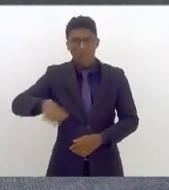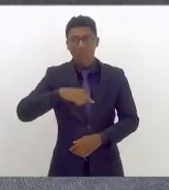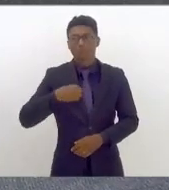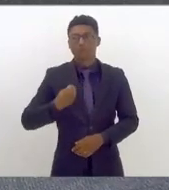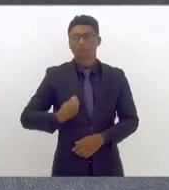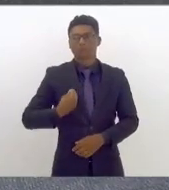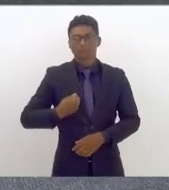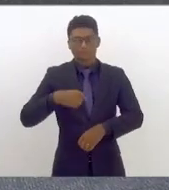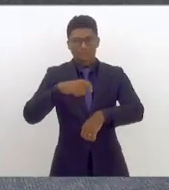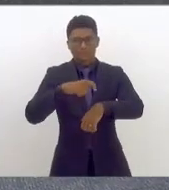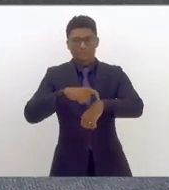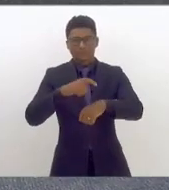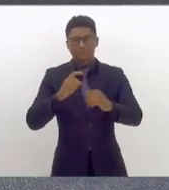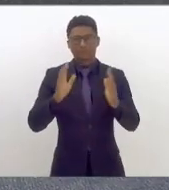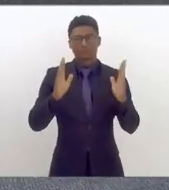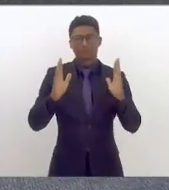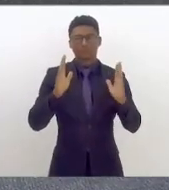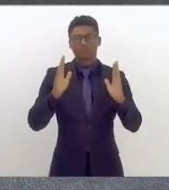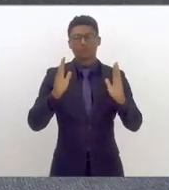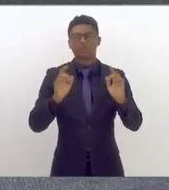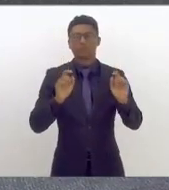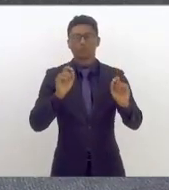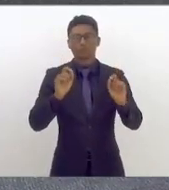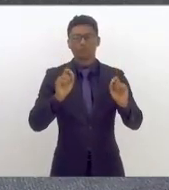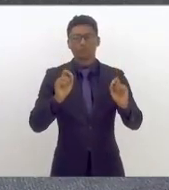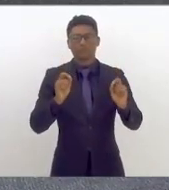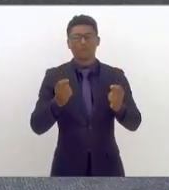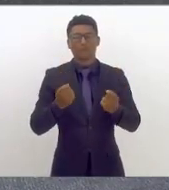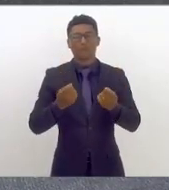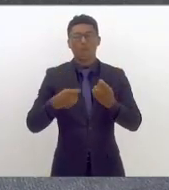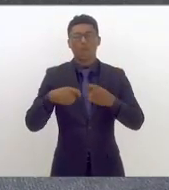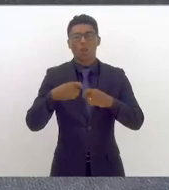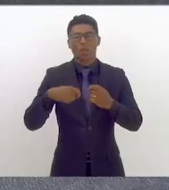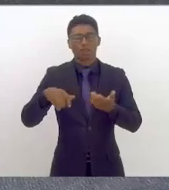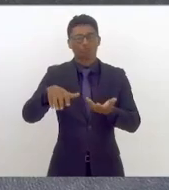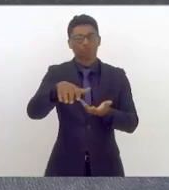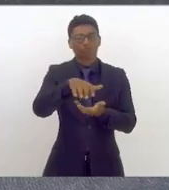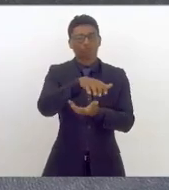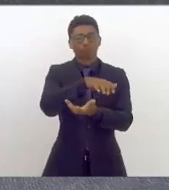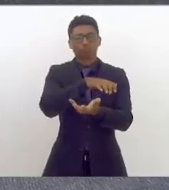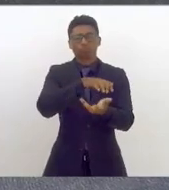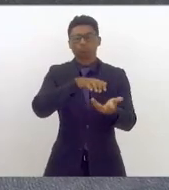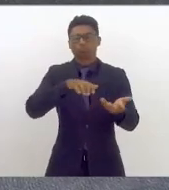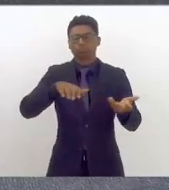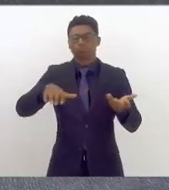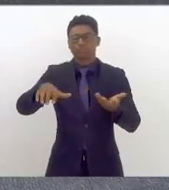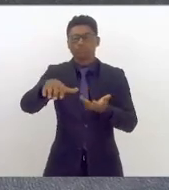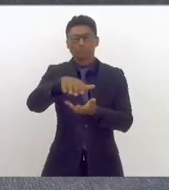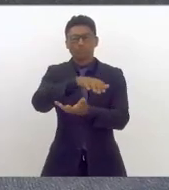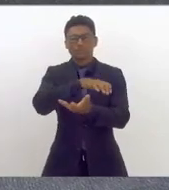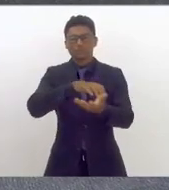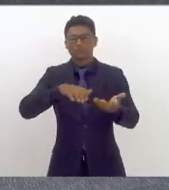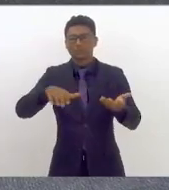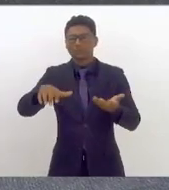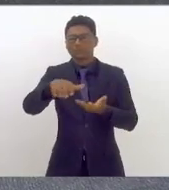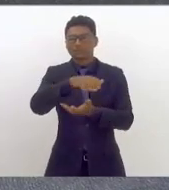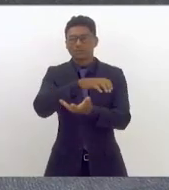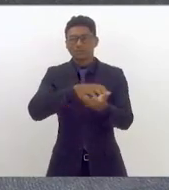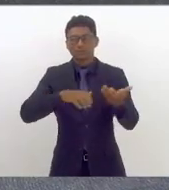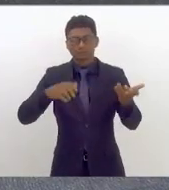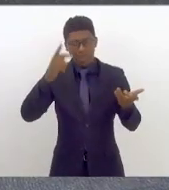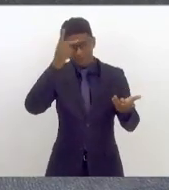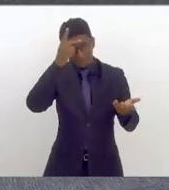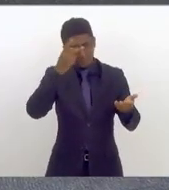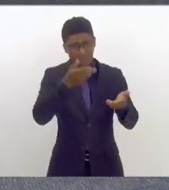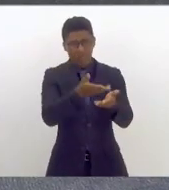processo de desindustrialização, a crise econômica que a gente vem enfrentando tem aumentado o cenário de pobreza,